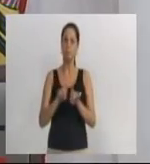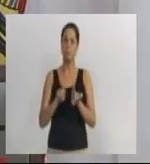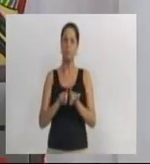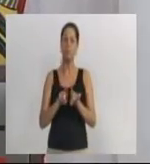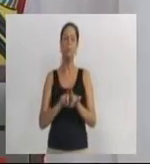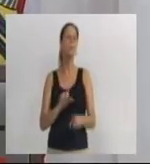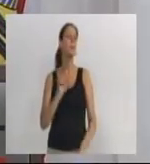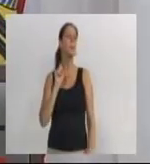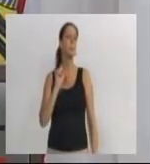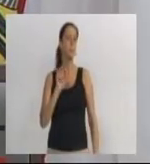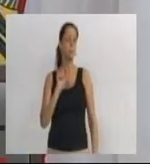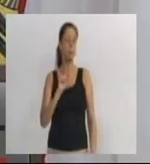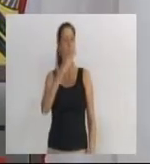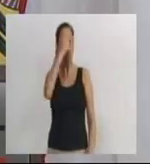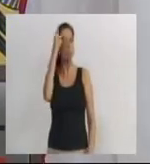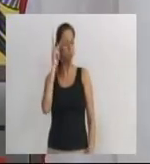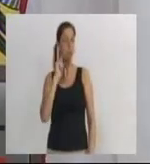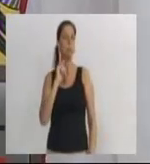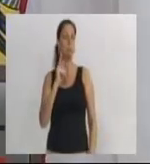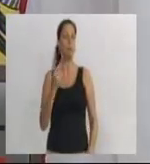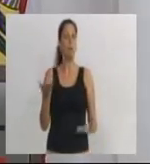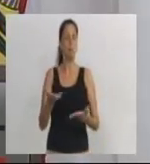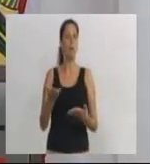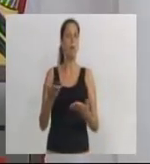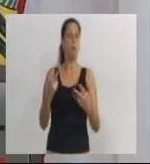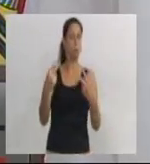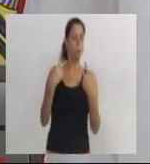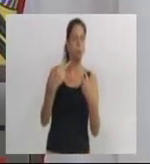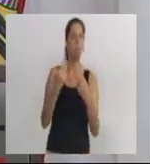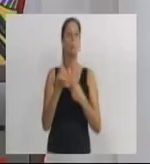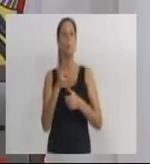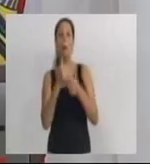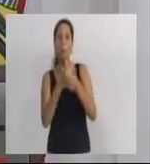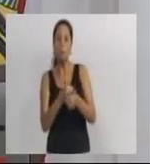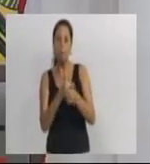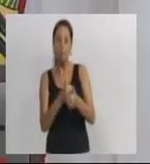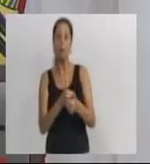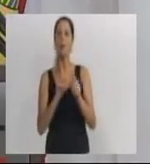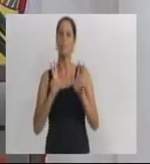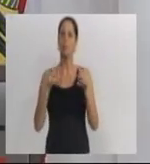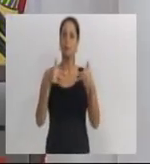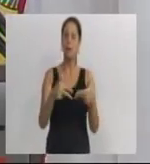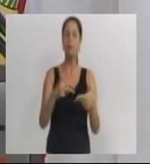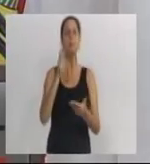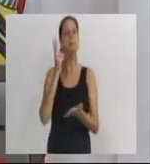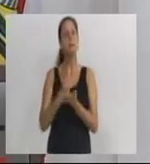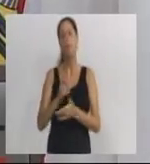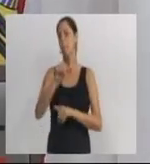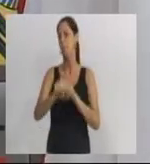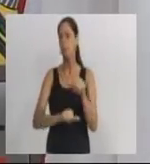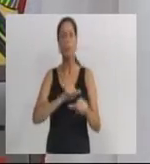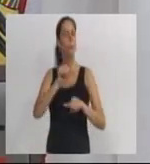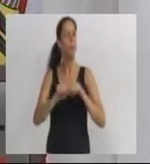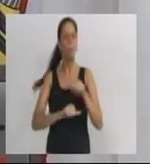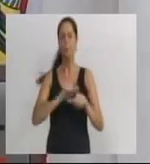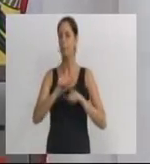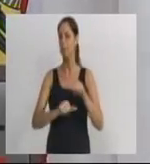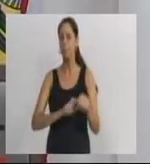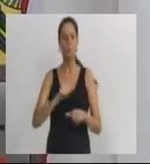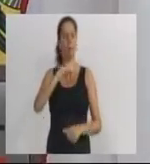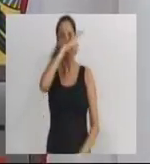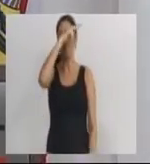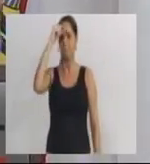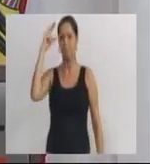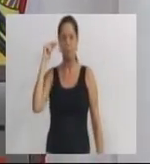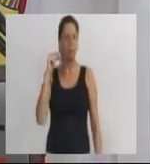e de quem nos acompanha é de que governo vem governo, vai governo, vem governo, vai governo, vem governo, vai governo,